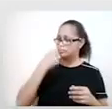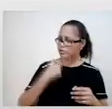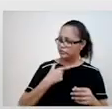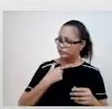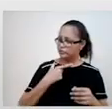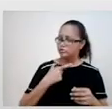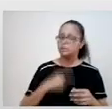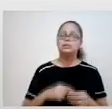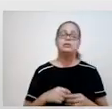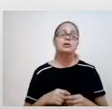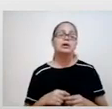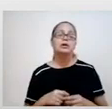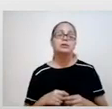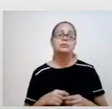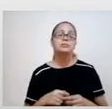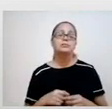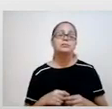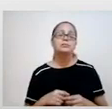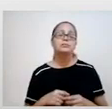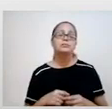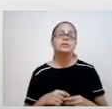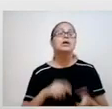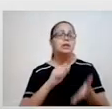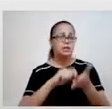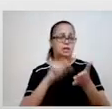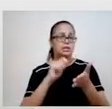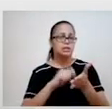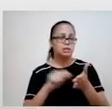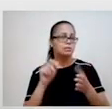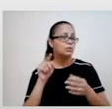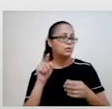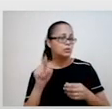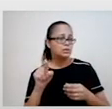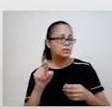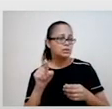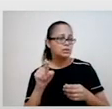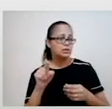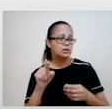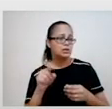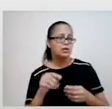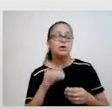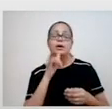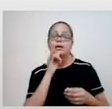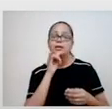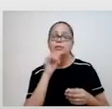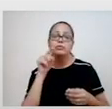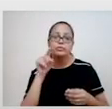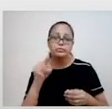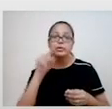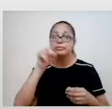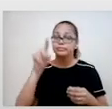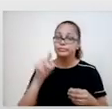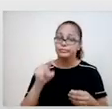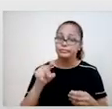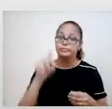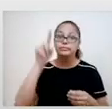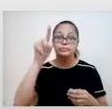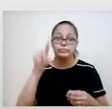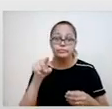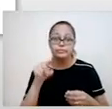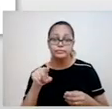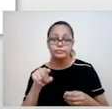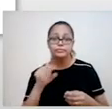gestos, isso vai ser suprido na escrita pela pontuação, que pode ser o ponto final, de interrogação, exclamação, as